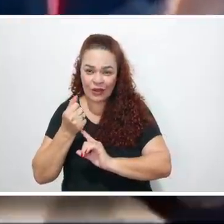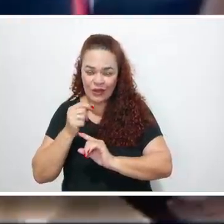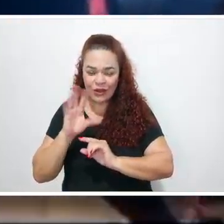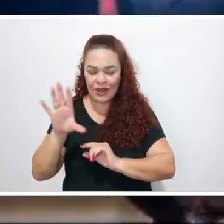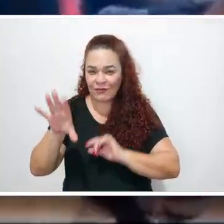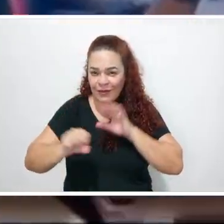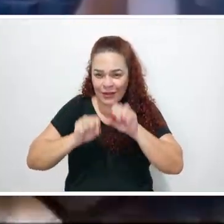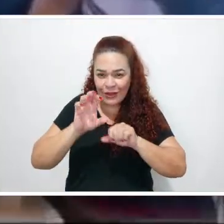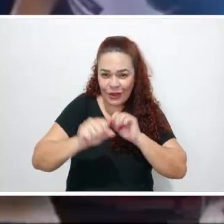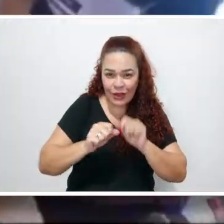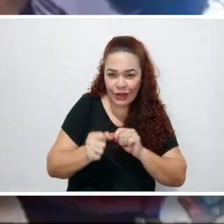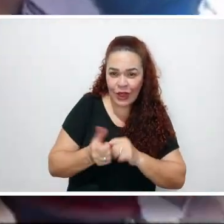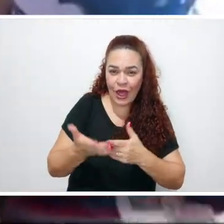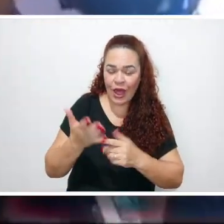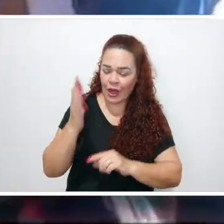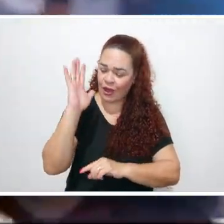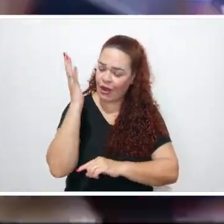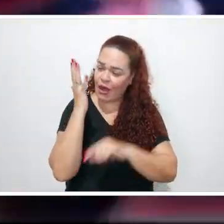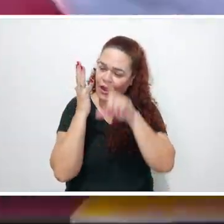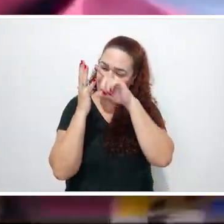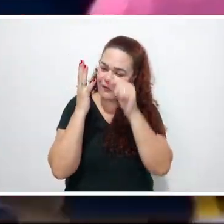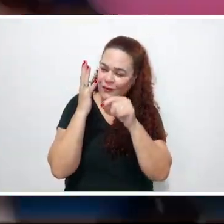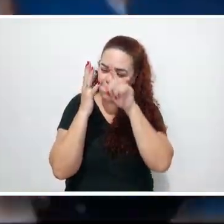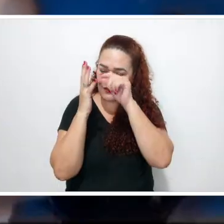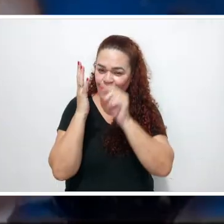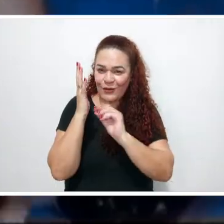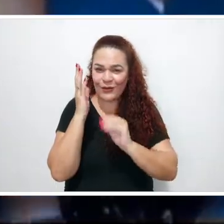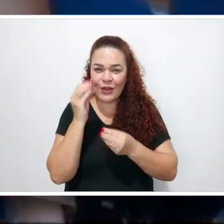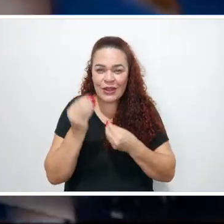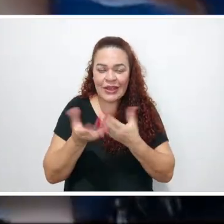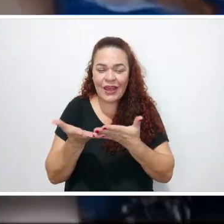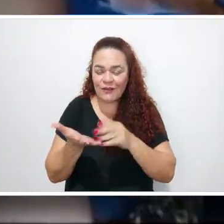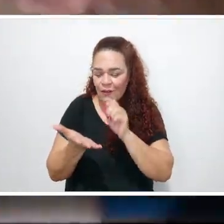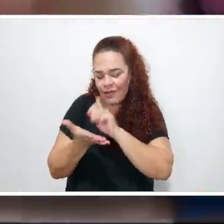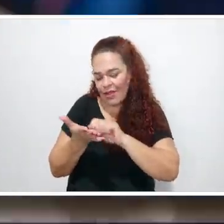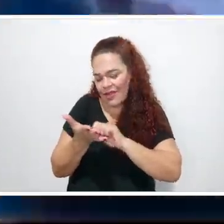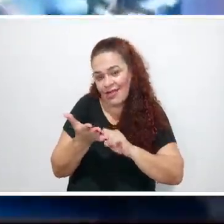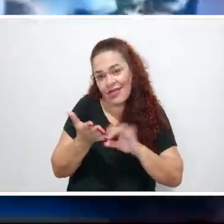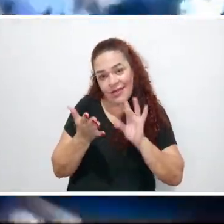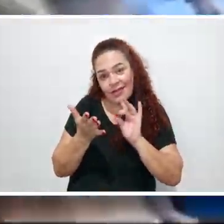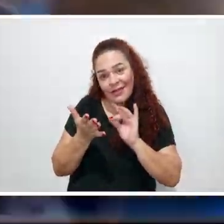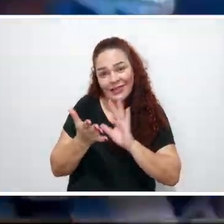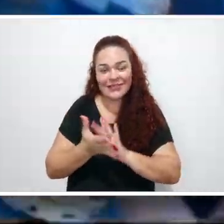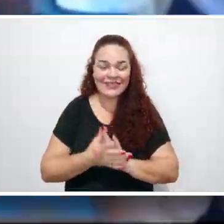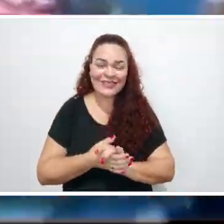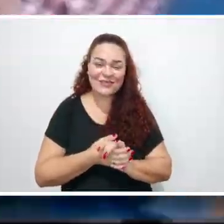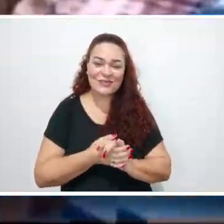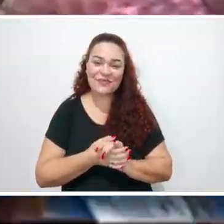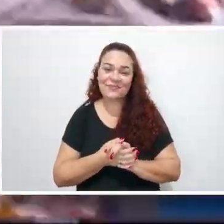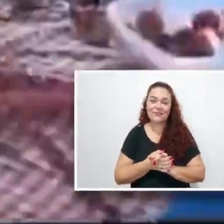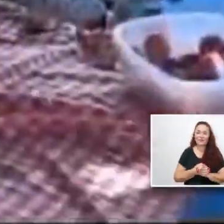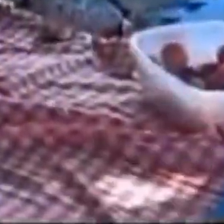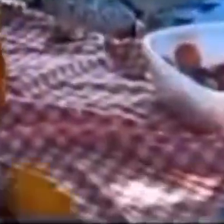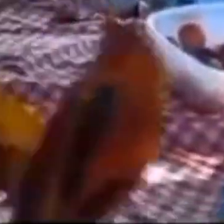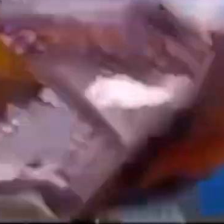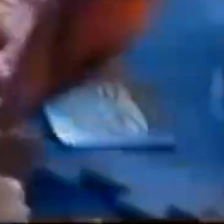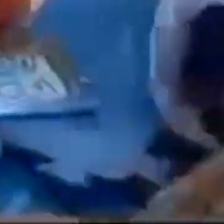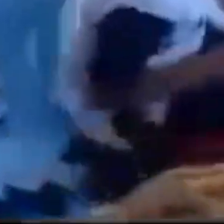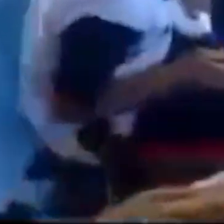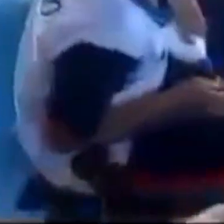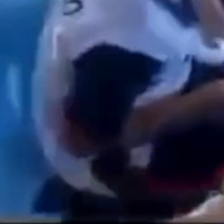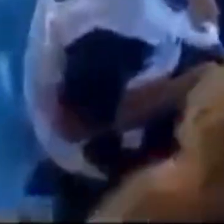da natureza, utilizando folhas, gravetos, canetinhas, furador e cola.